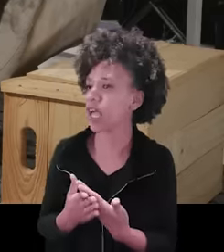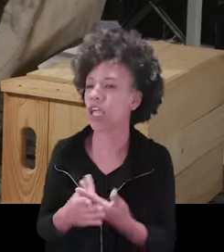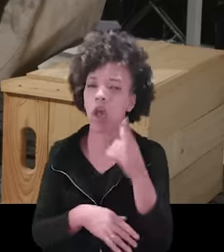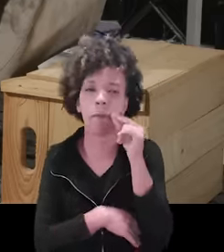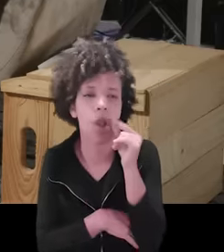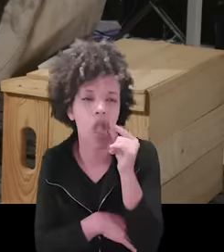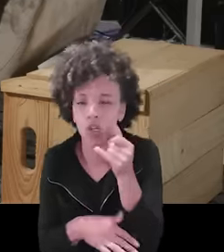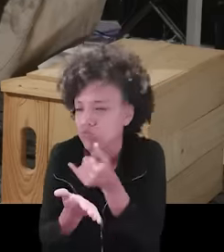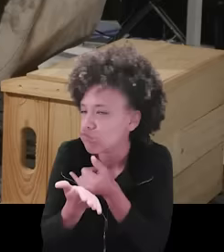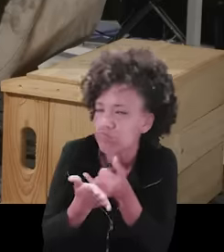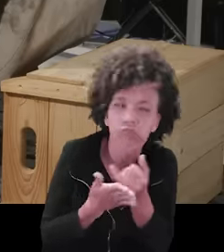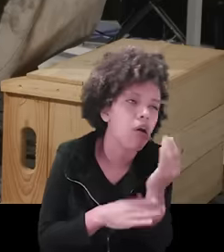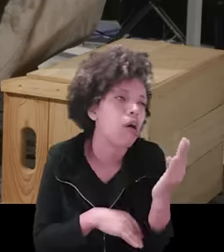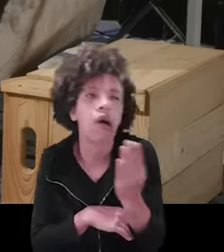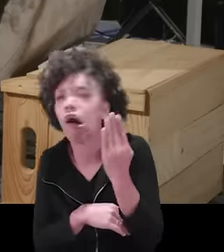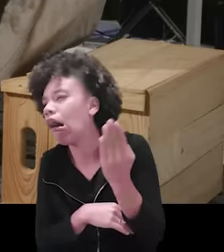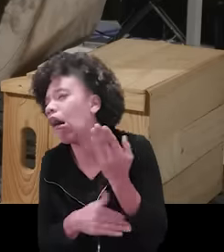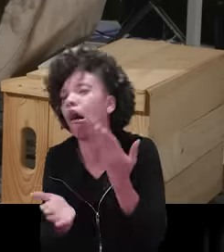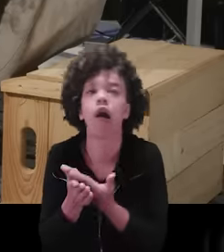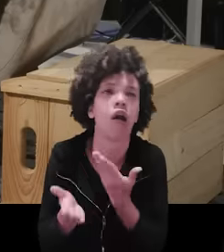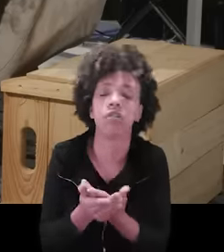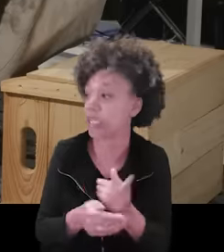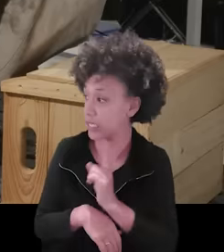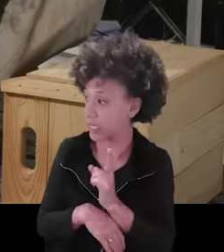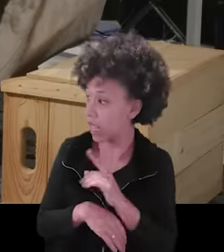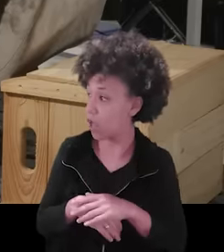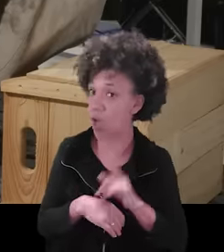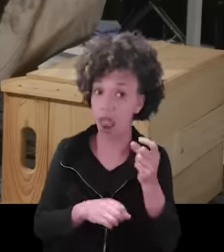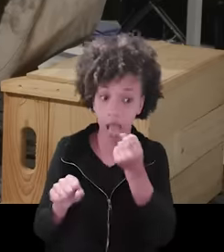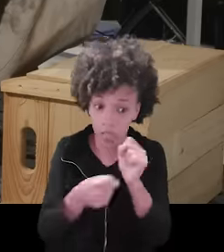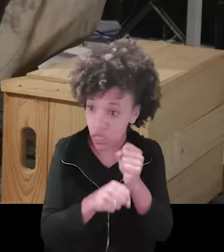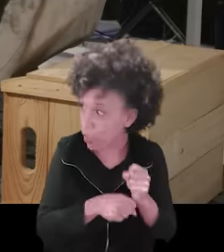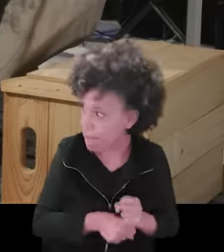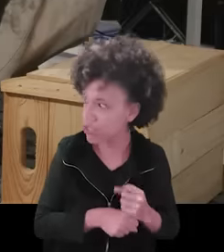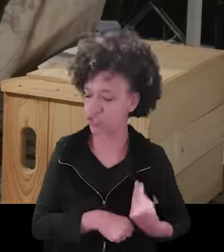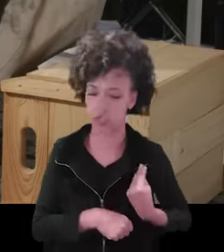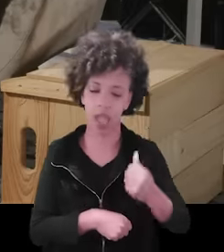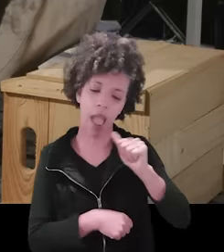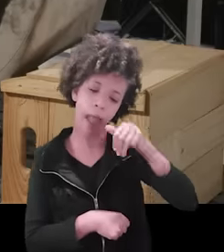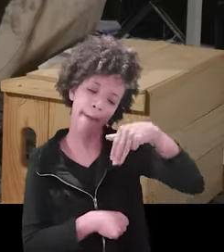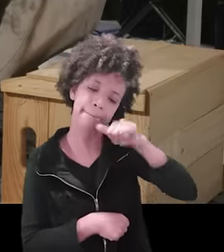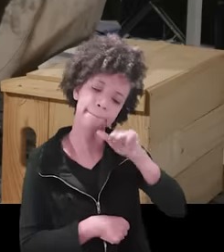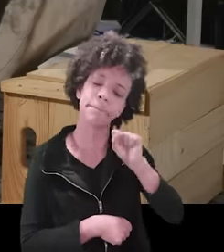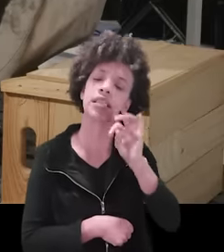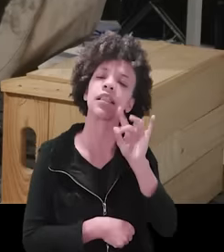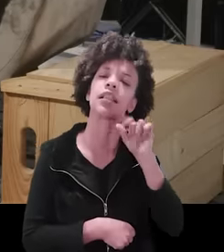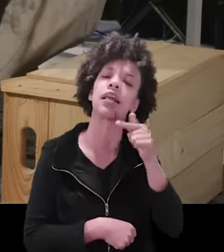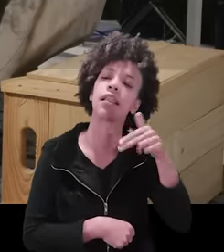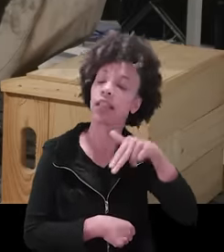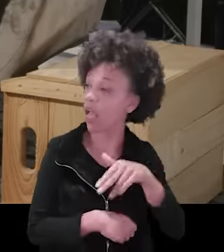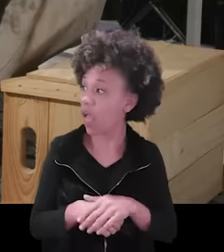que é o cara maconheiro a Arantina E lá foi tipo assim muita doméstica que morava em Amsterdã